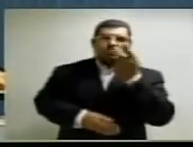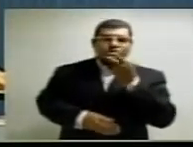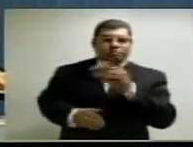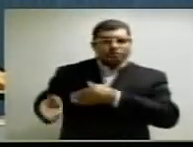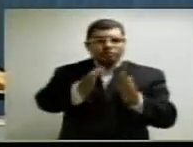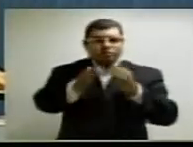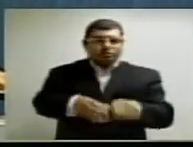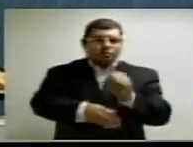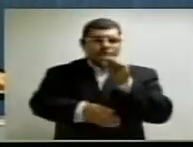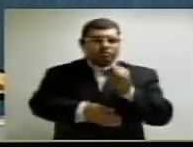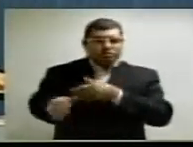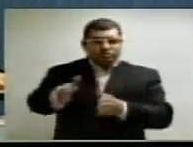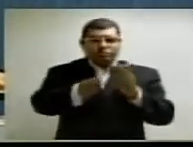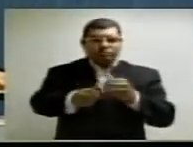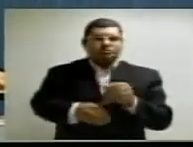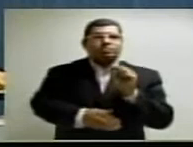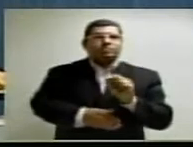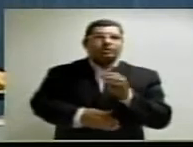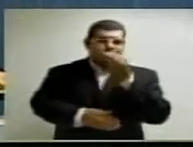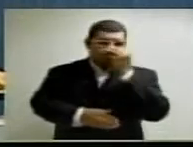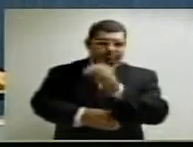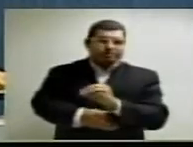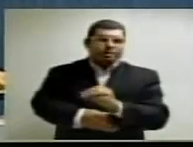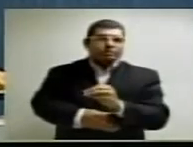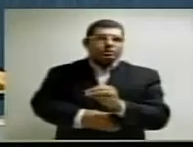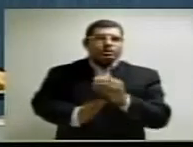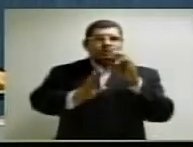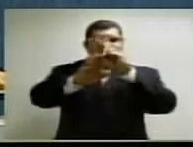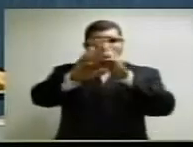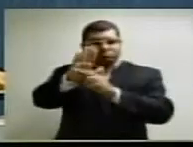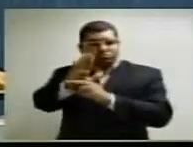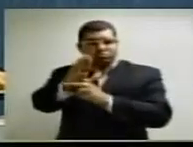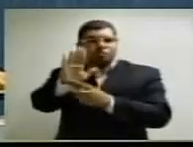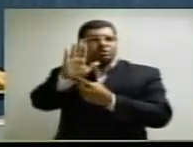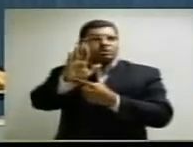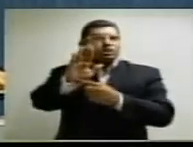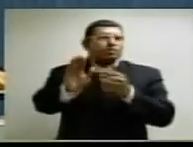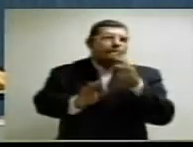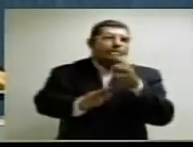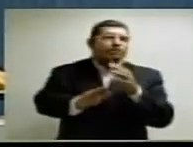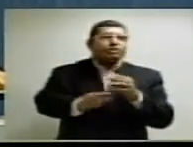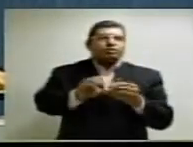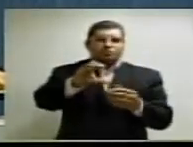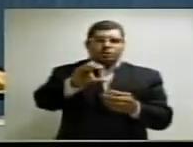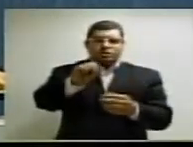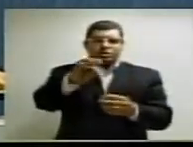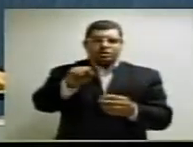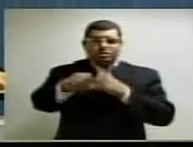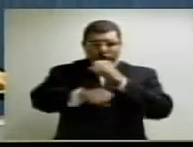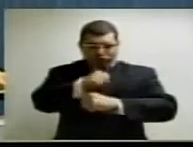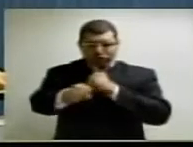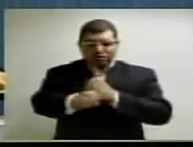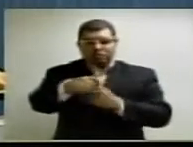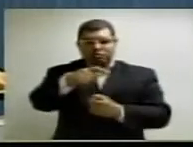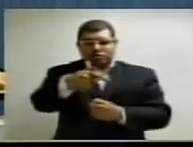que o caminho escolhido é o caminho da falência são os índices. Segundo o censo de